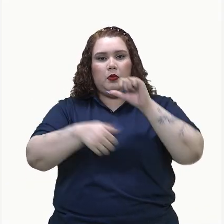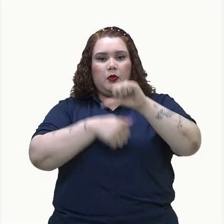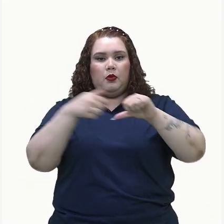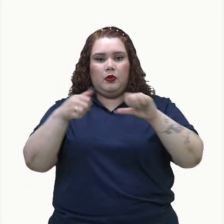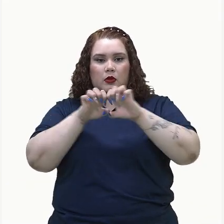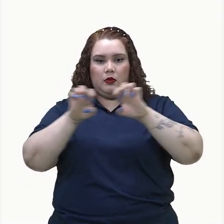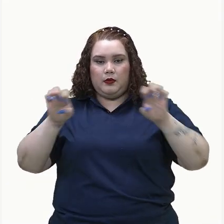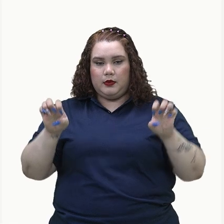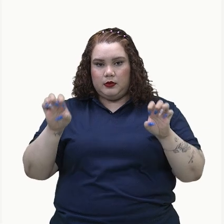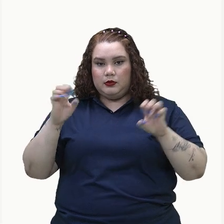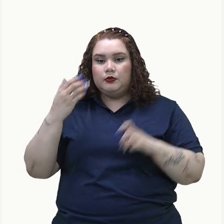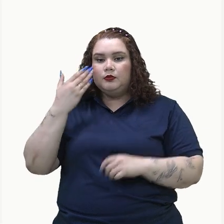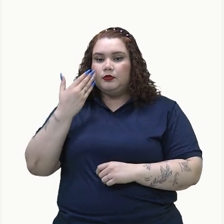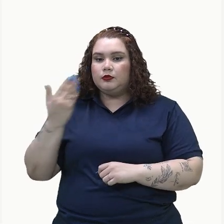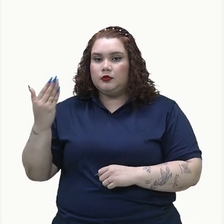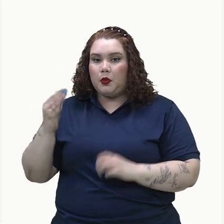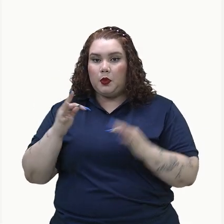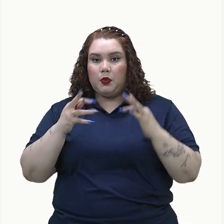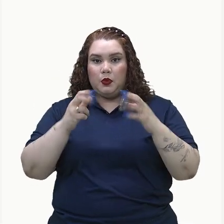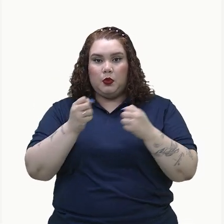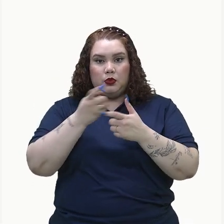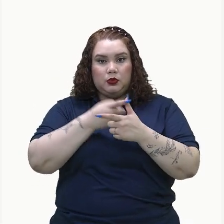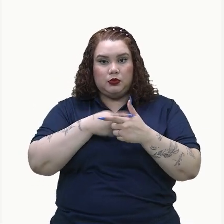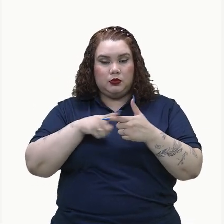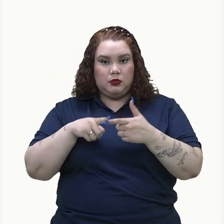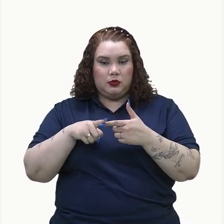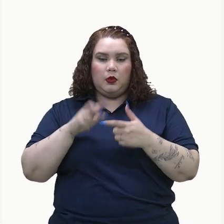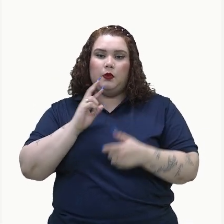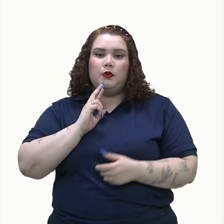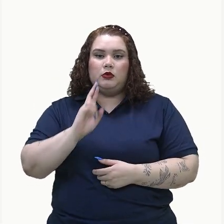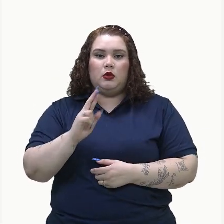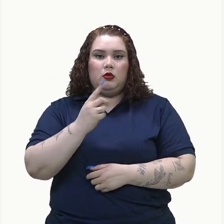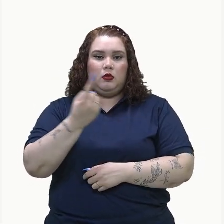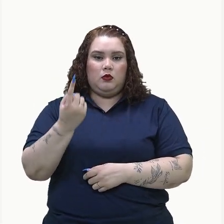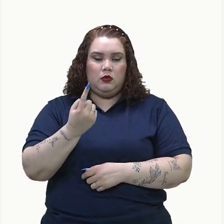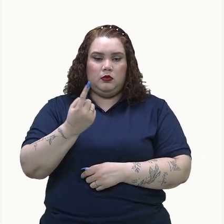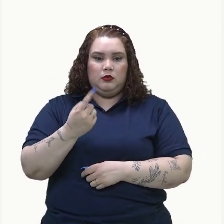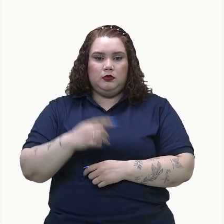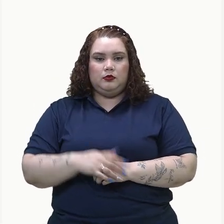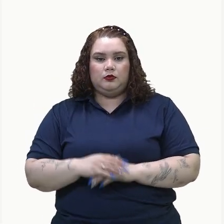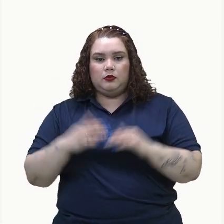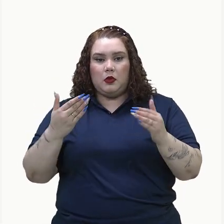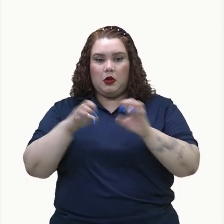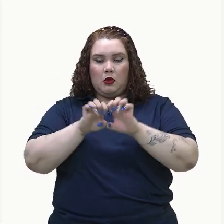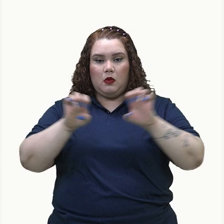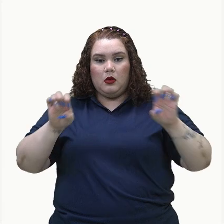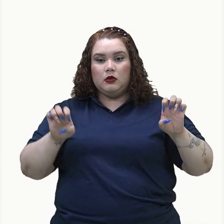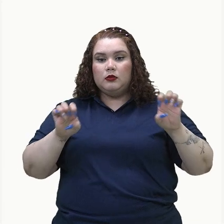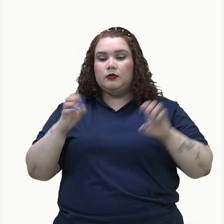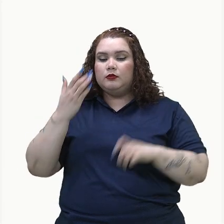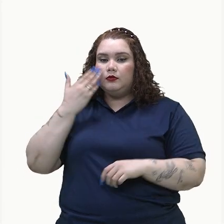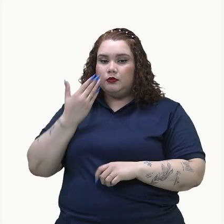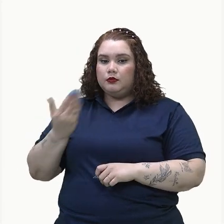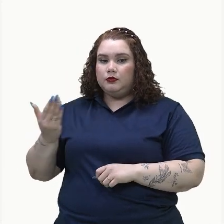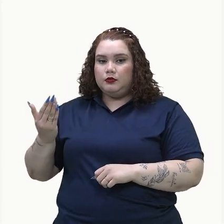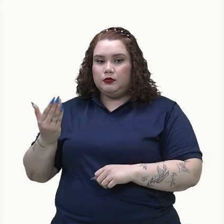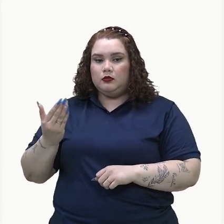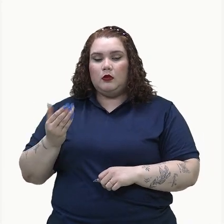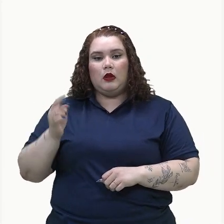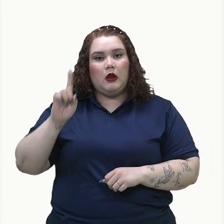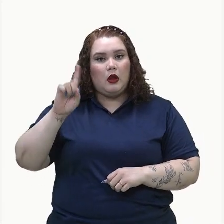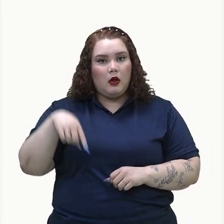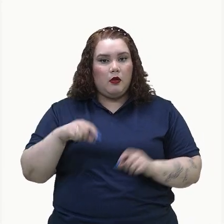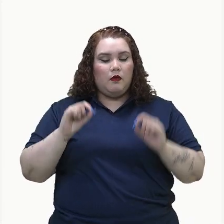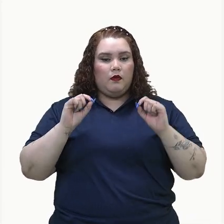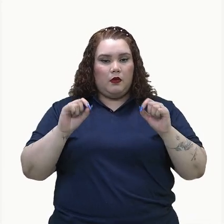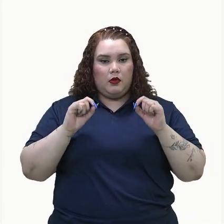eu dividir todos que estão aqui no numerador, o resultado é 1. Então eu fico com essa expressão aqui, ó, que é